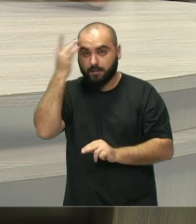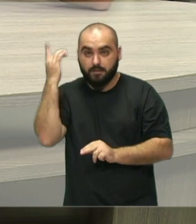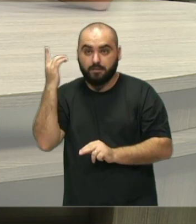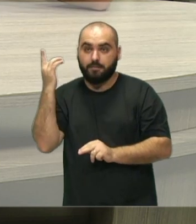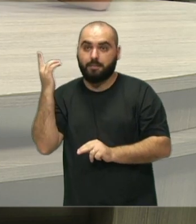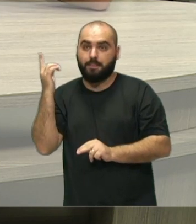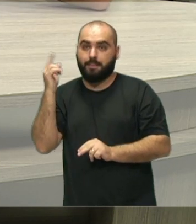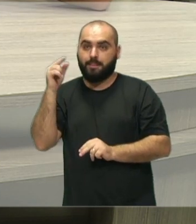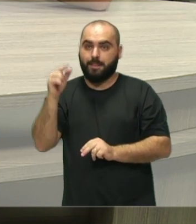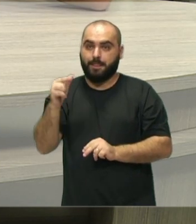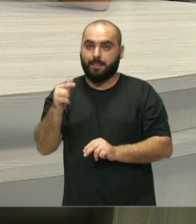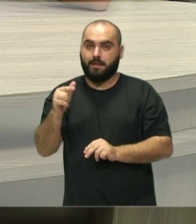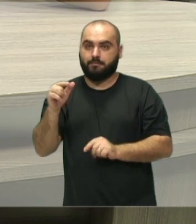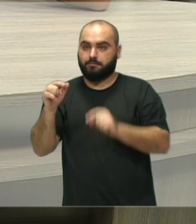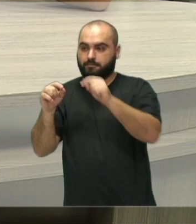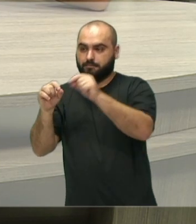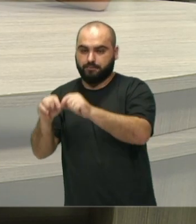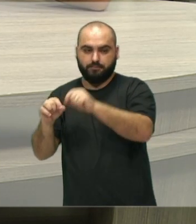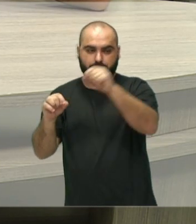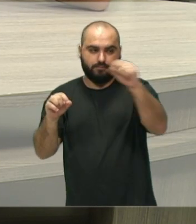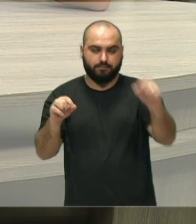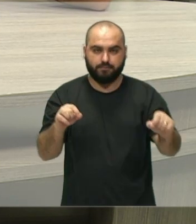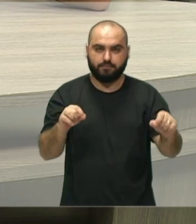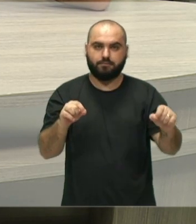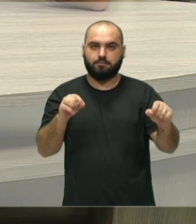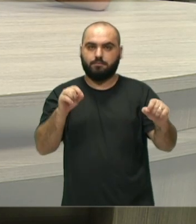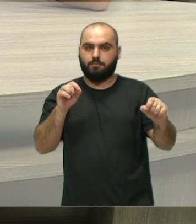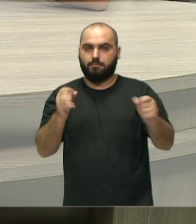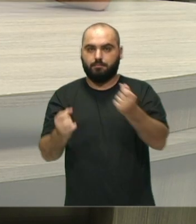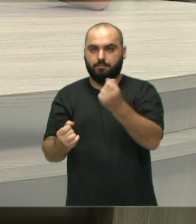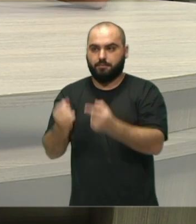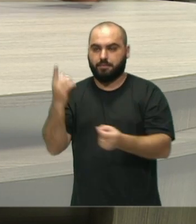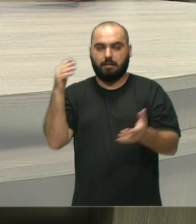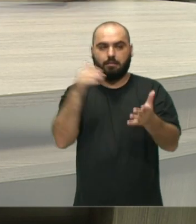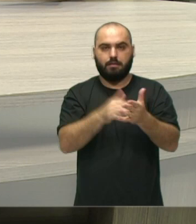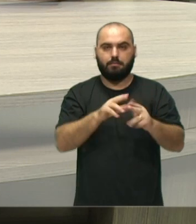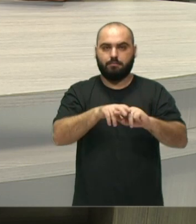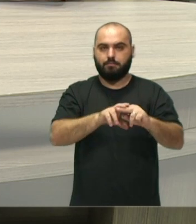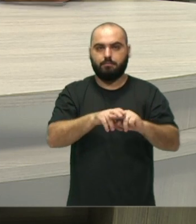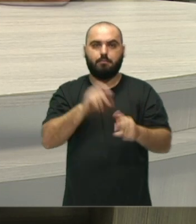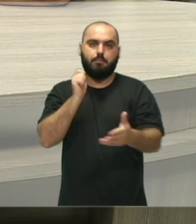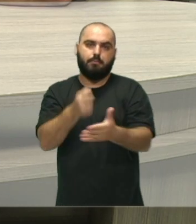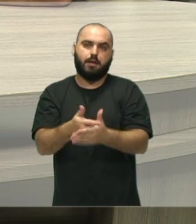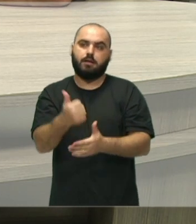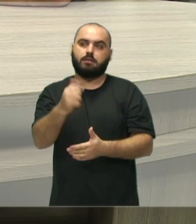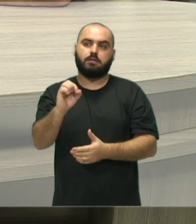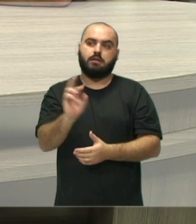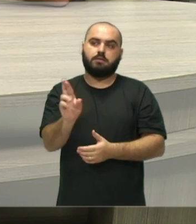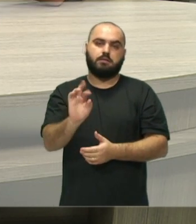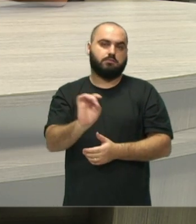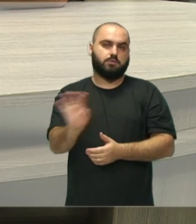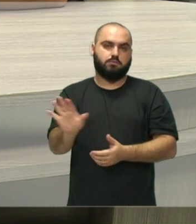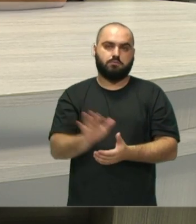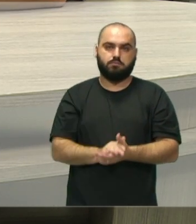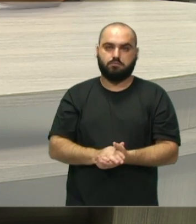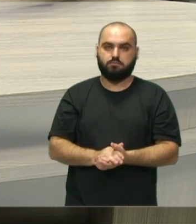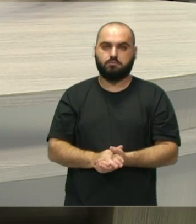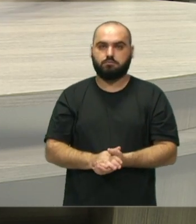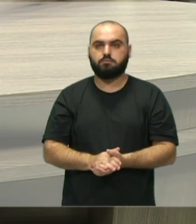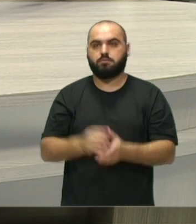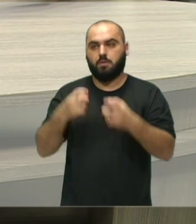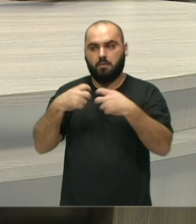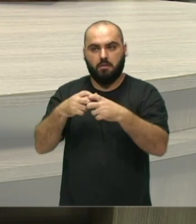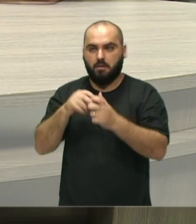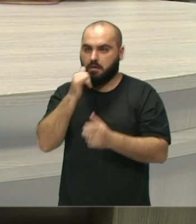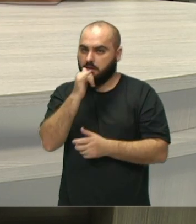deslocar e fazer 2 integrações, no caso de Bombinhas até Balneário Pissarras, pagaria apenas R$ 10,00. Olha, e um ônibus que beleza.